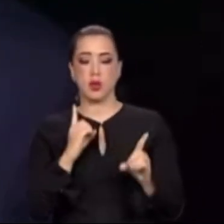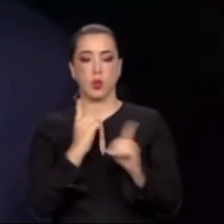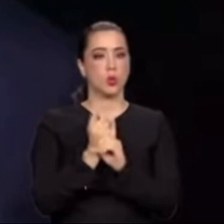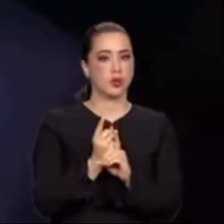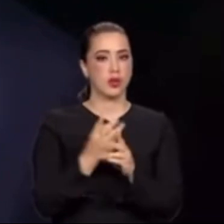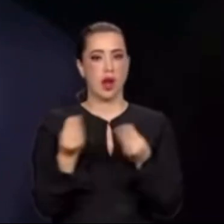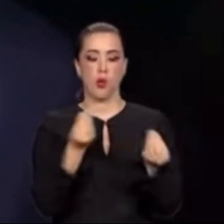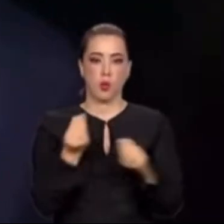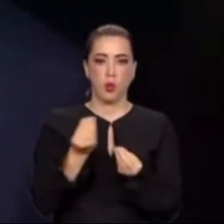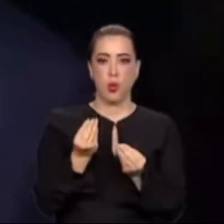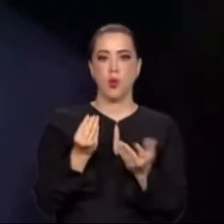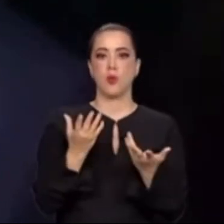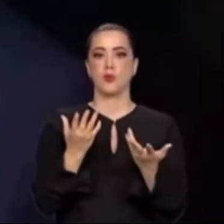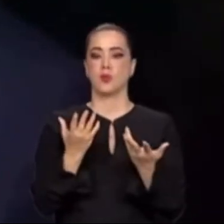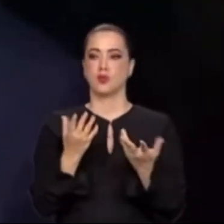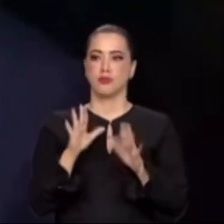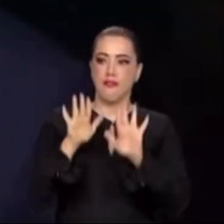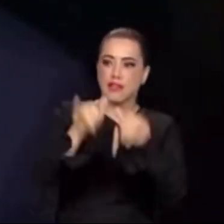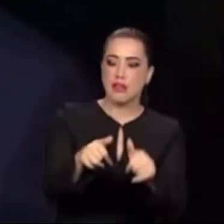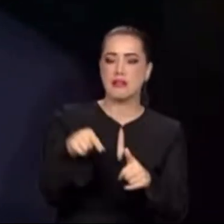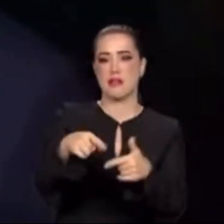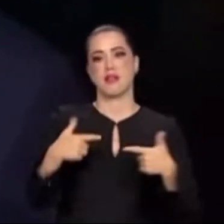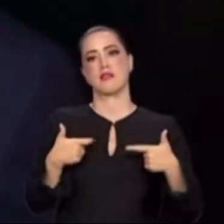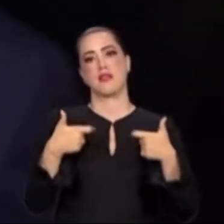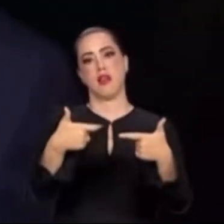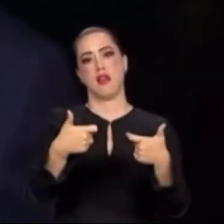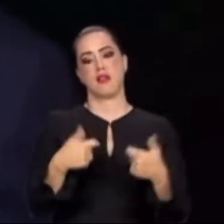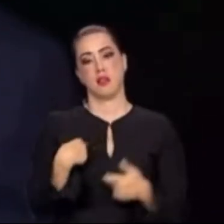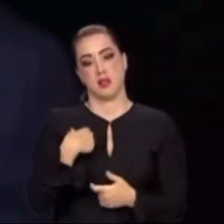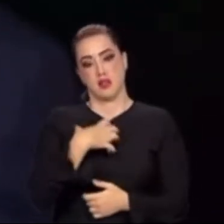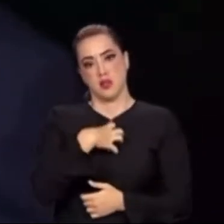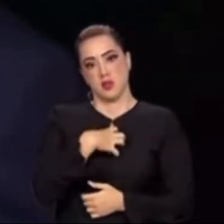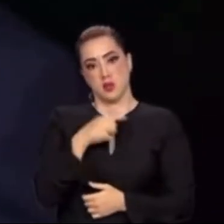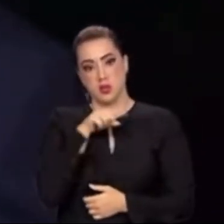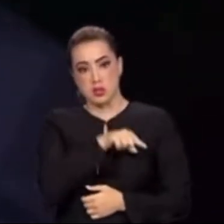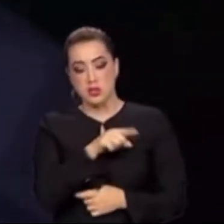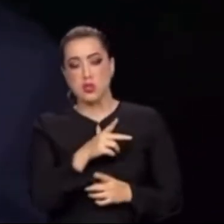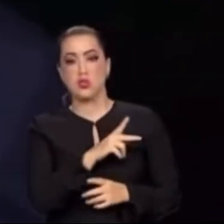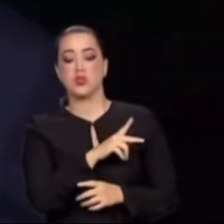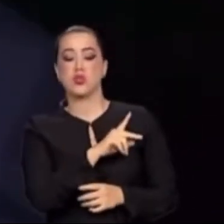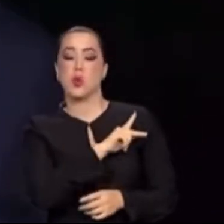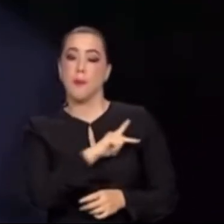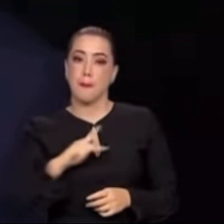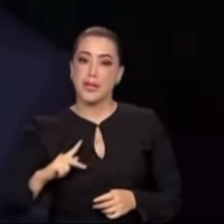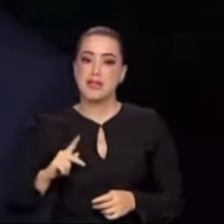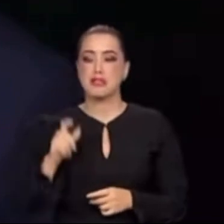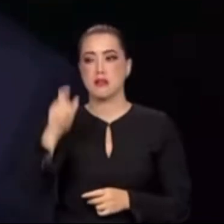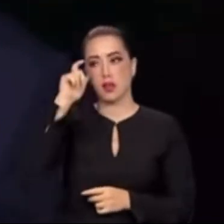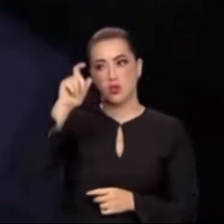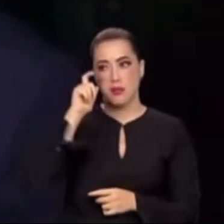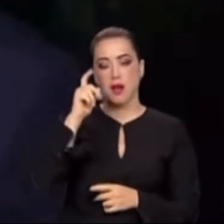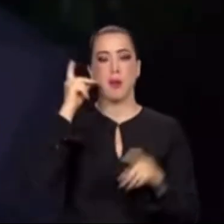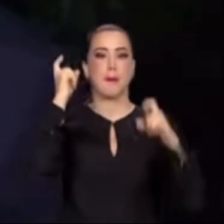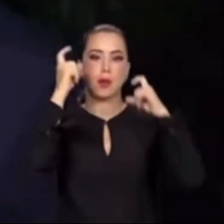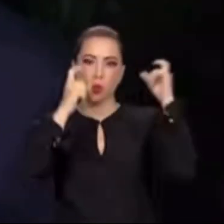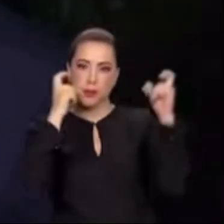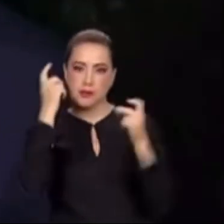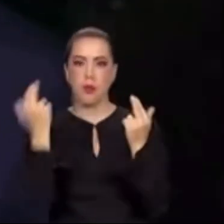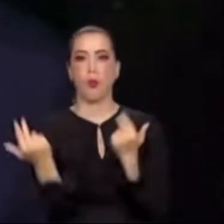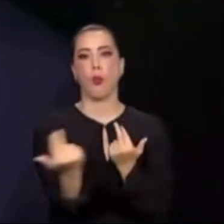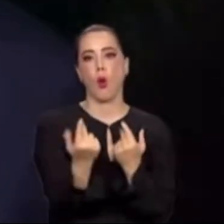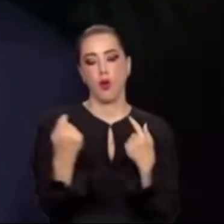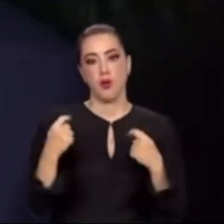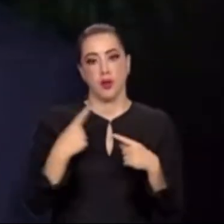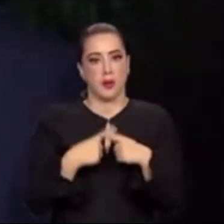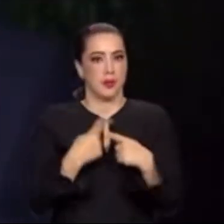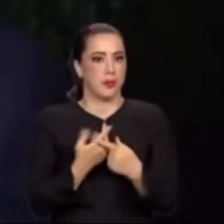para colocar fim a essa guerra. E eu senti da parte do presidente Biden a mesma preocupação, porque